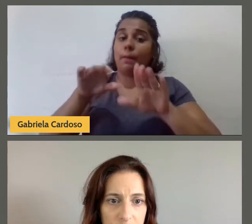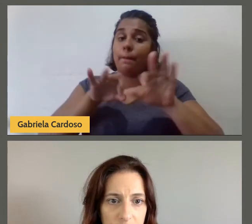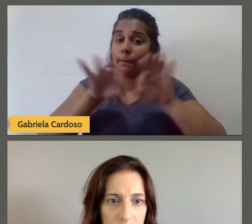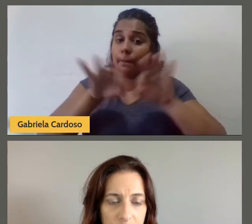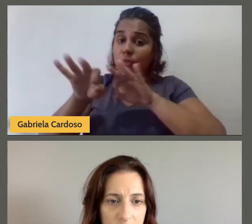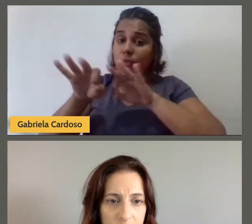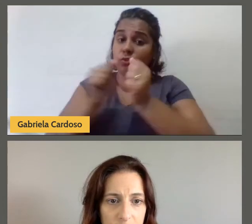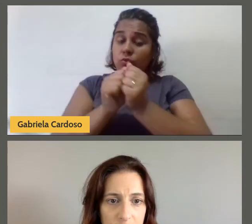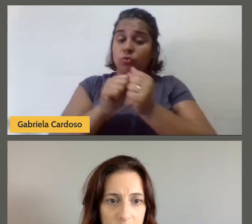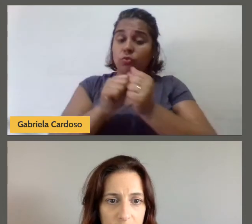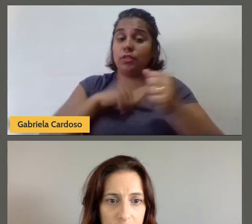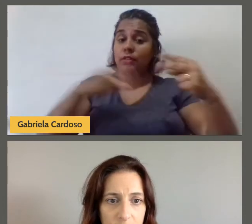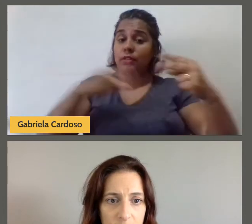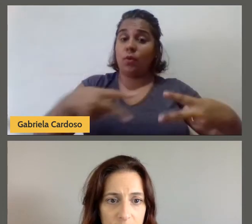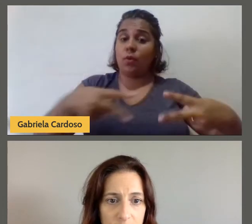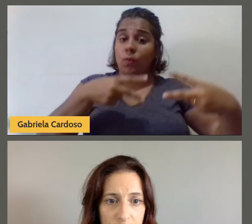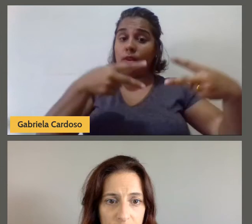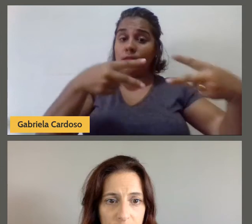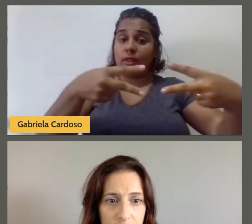o